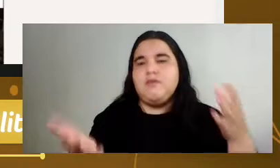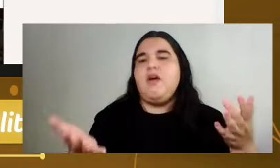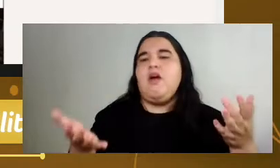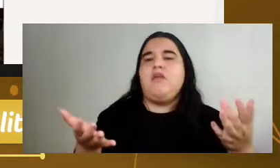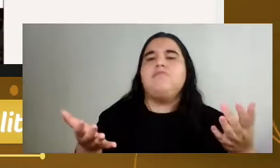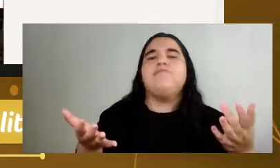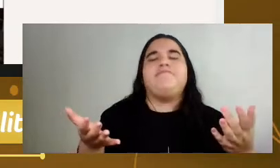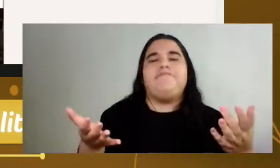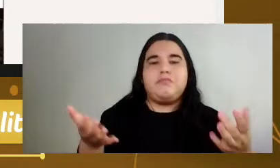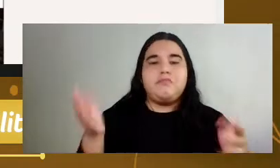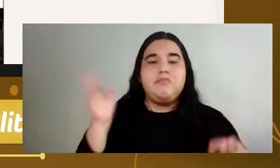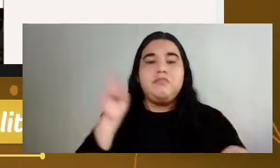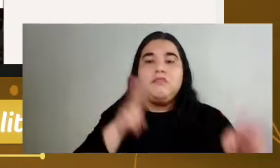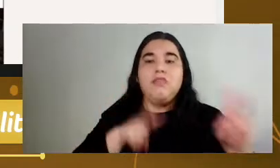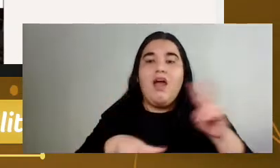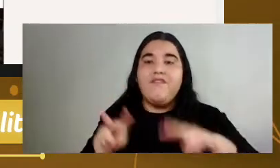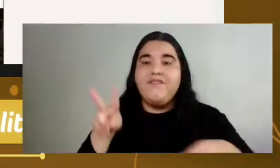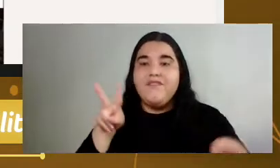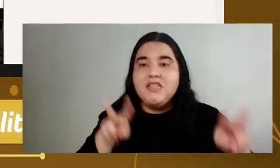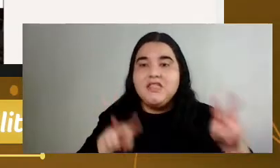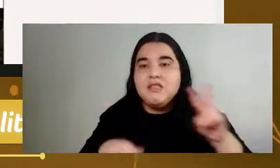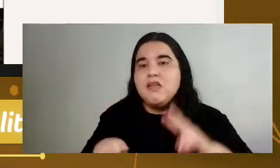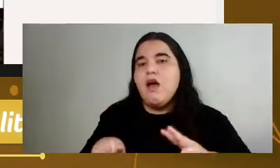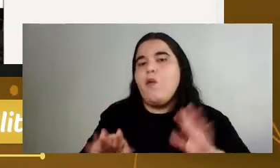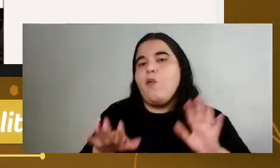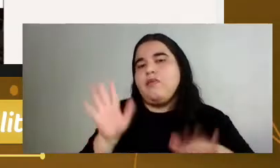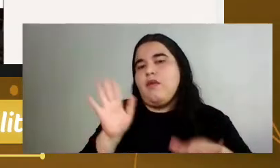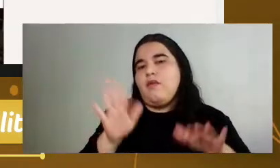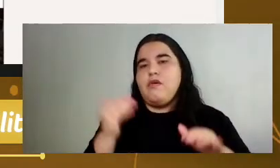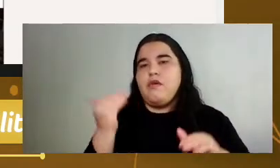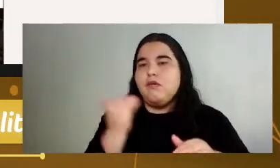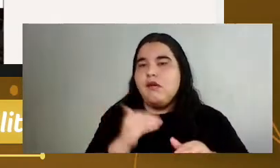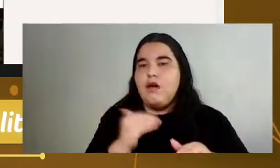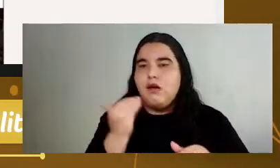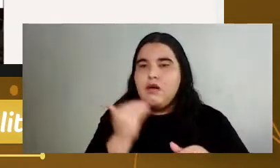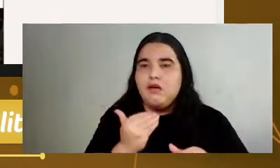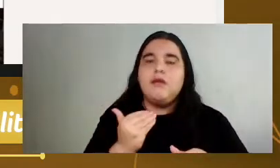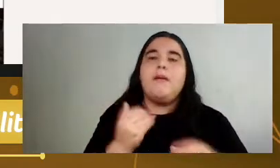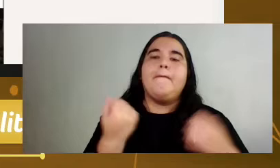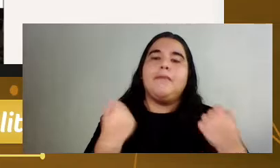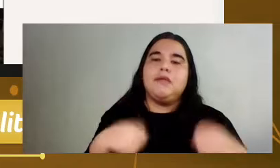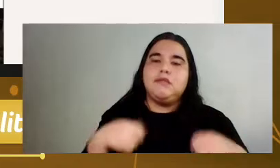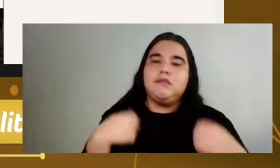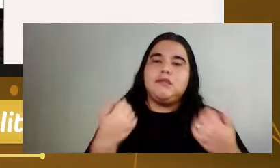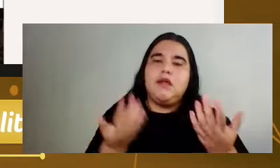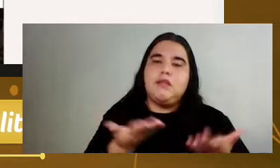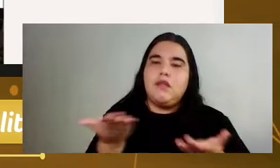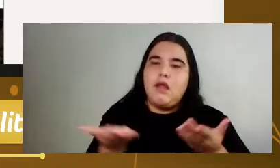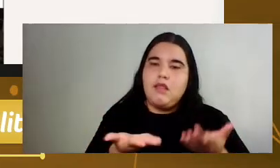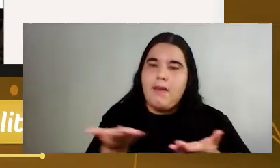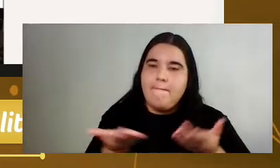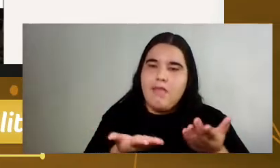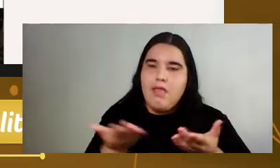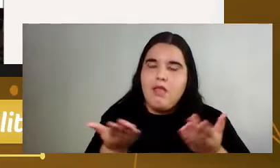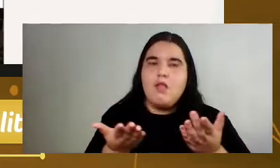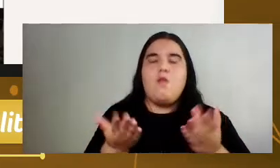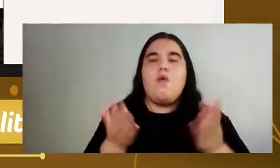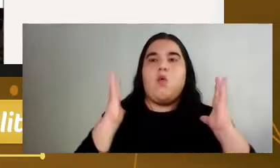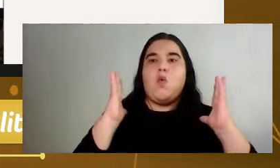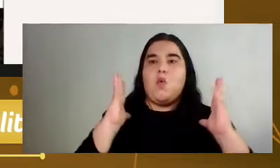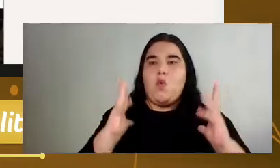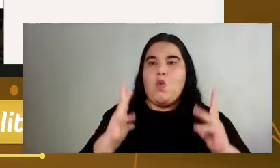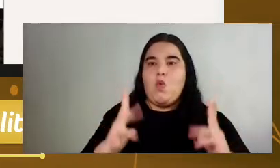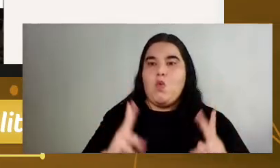visão dela pode estar distorcida. Então tem que ter um tratamento aí, um processamento digital de imagem para que se